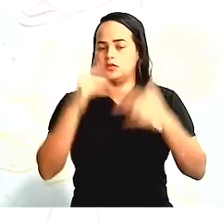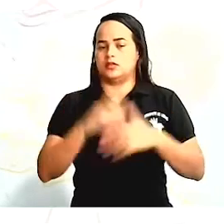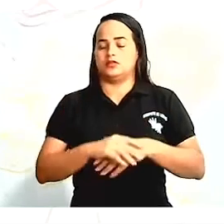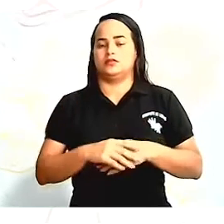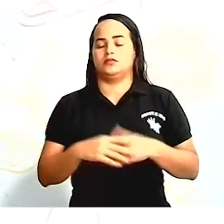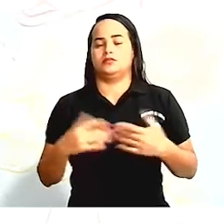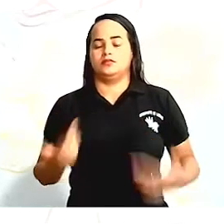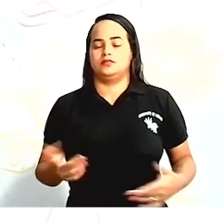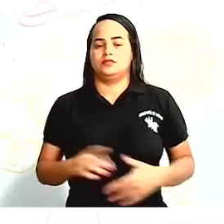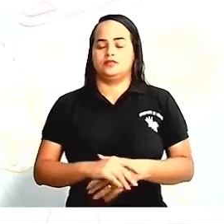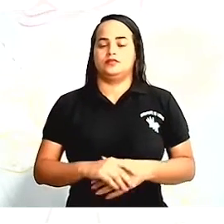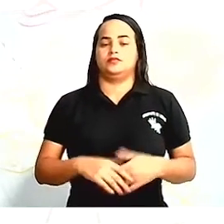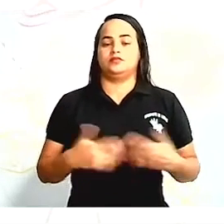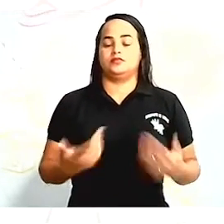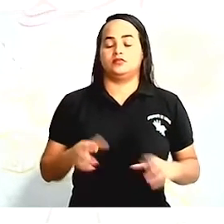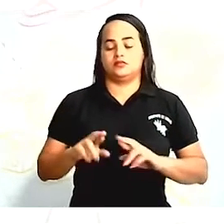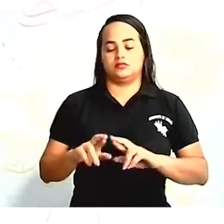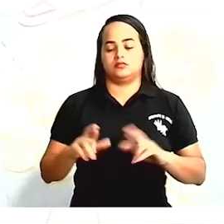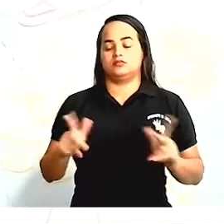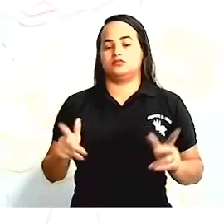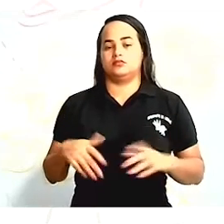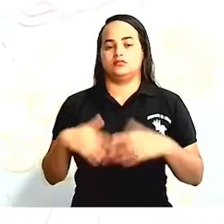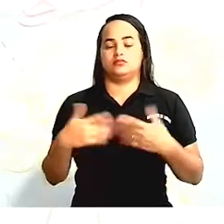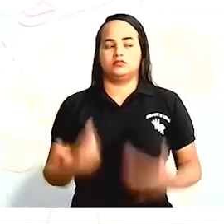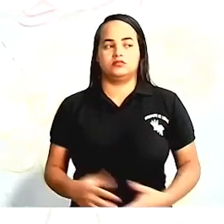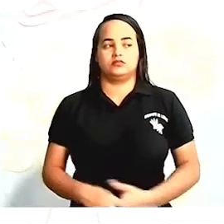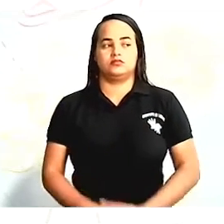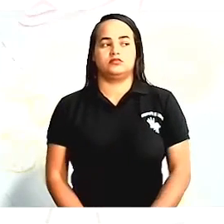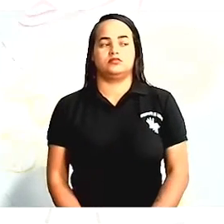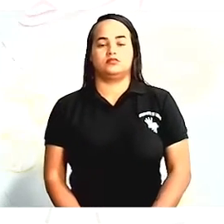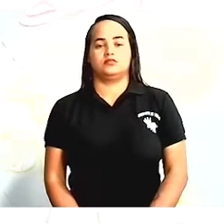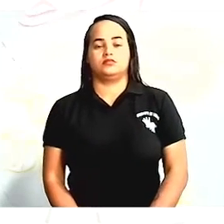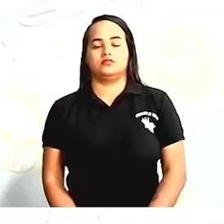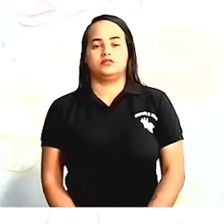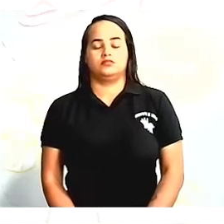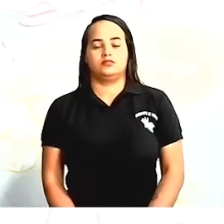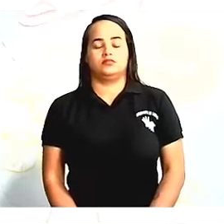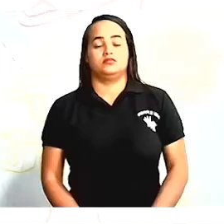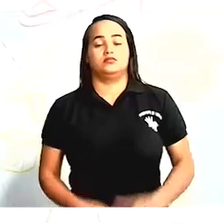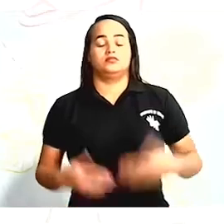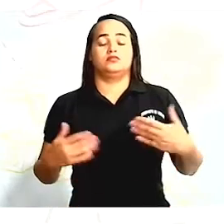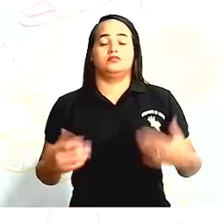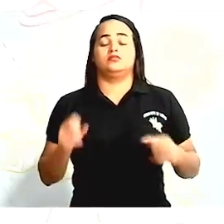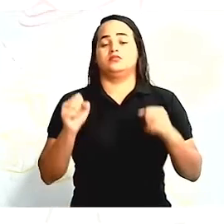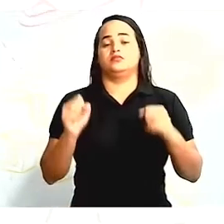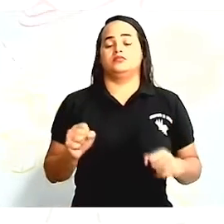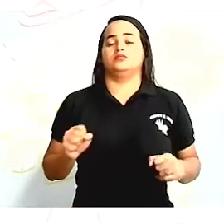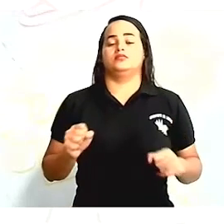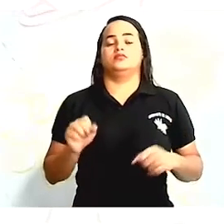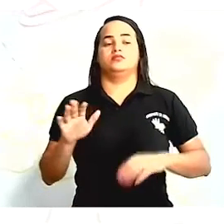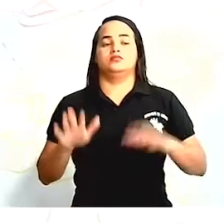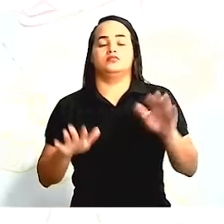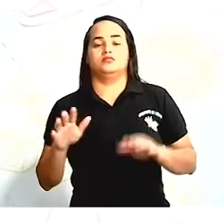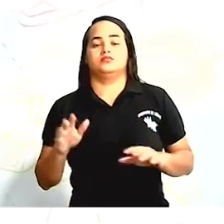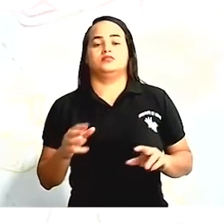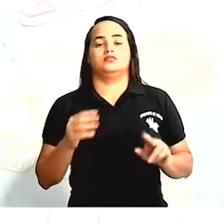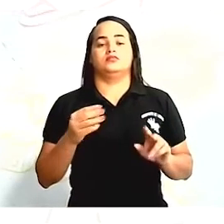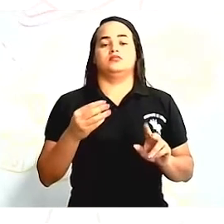O tamanho foi anormal, é chamado de linfadenopatia. Então, pode durar entre 3